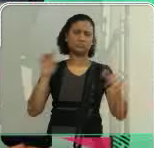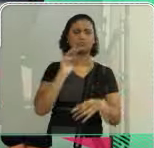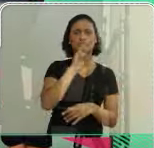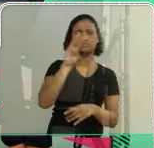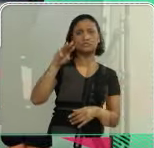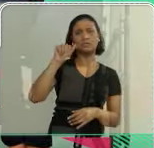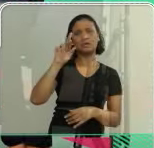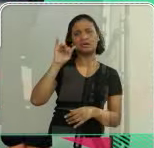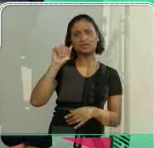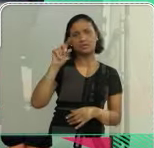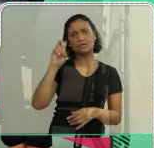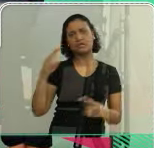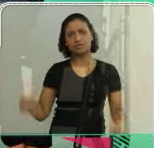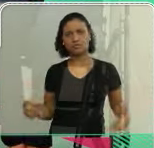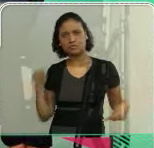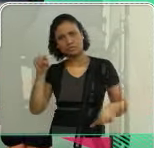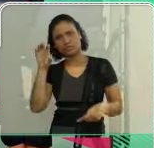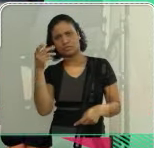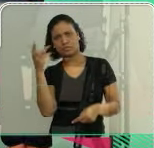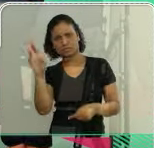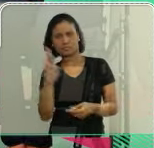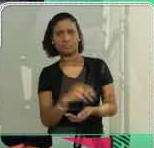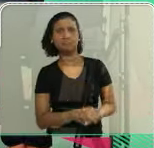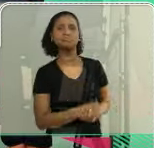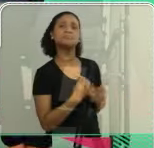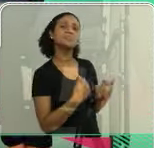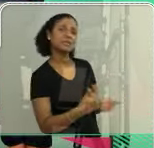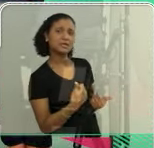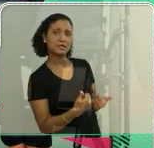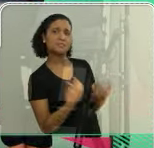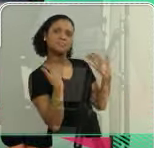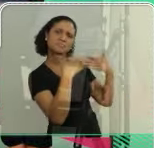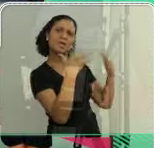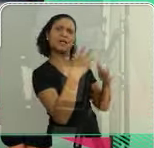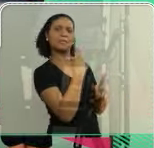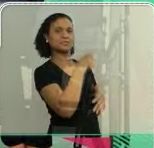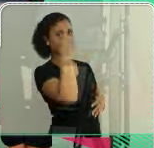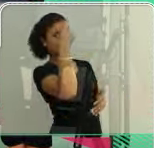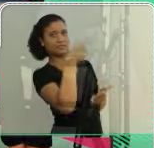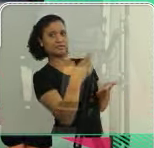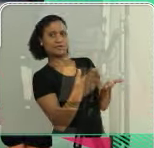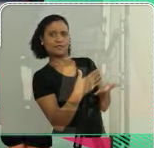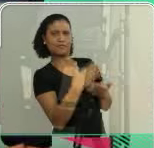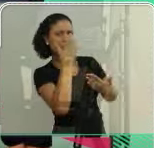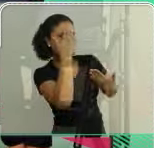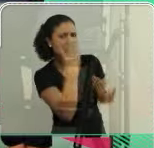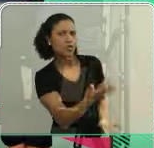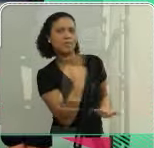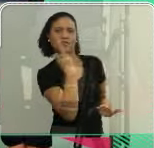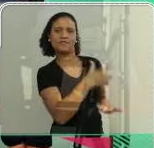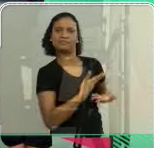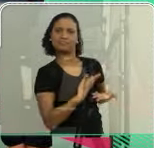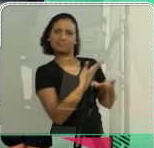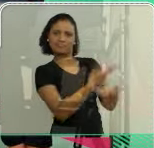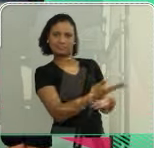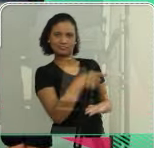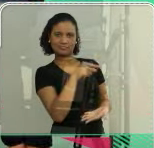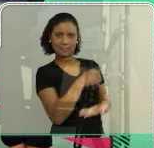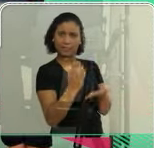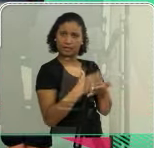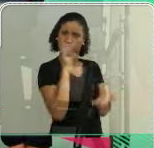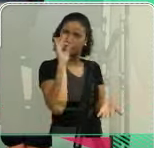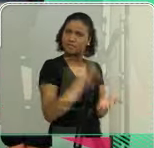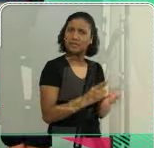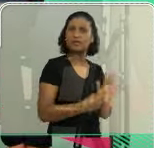www.mariaderodas.com.br. Legal, Tatiana, parabéns pela ideia do livro. Obrigada mais uma vez pelo convite. Acho que o livro é de verdade uma